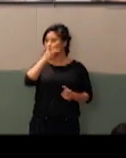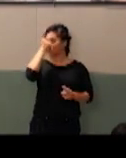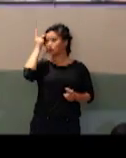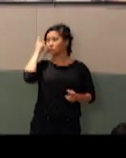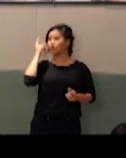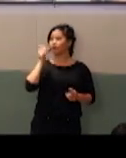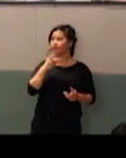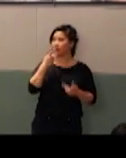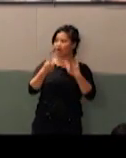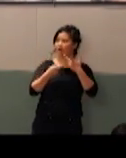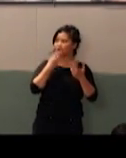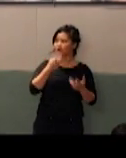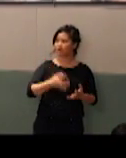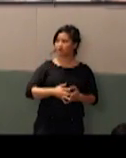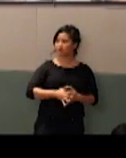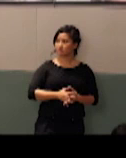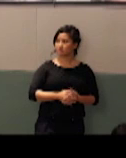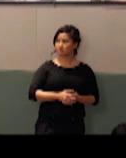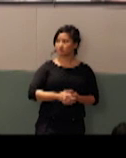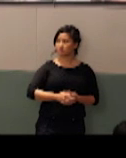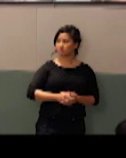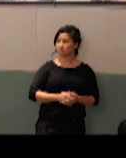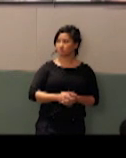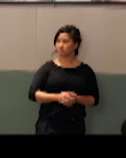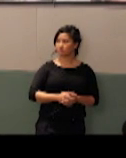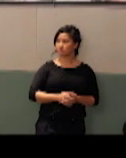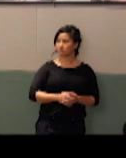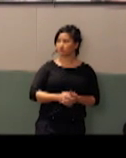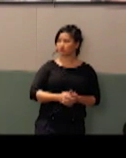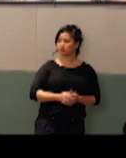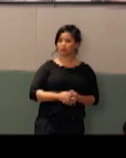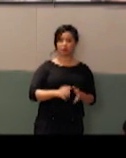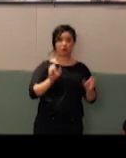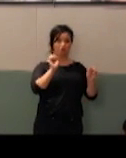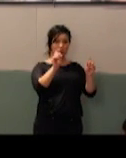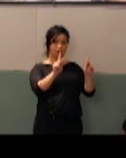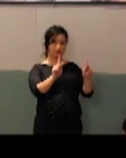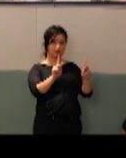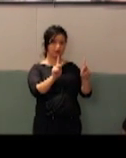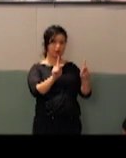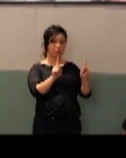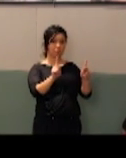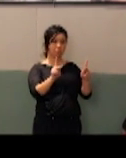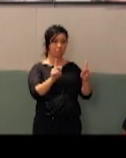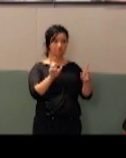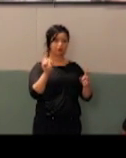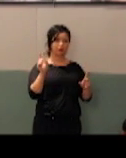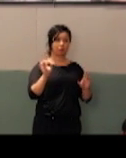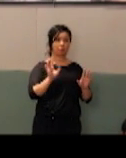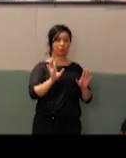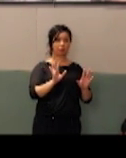decidido. Está ótimo, está definido. A intenção.